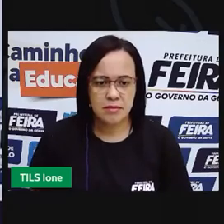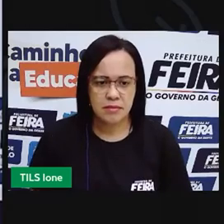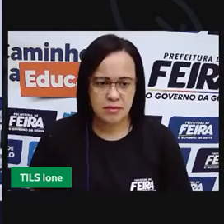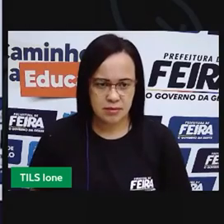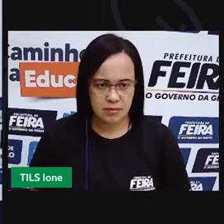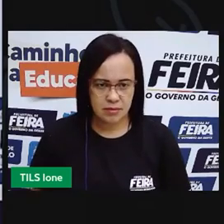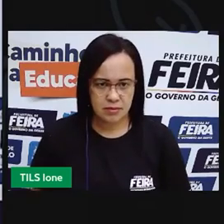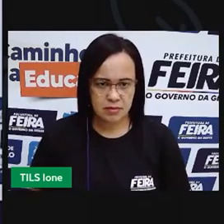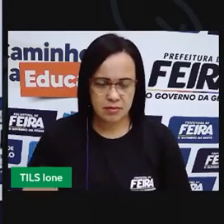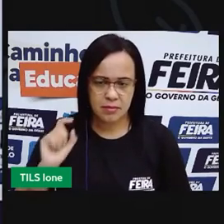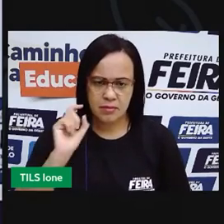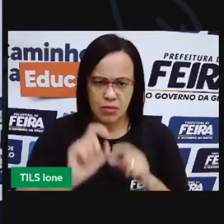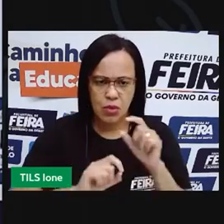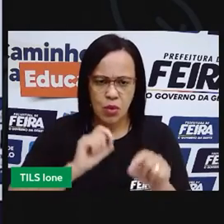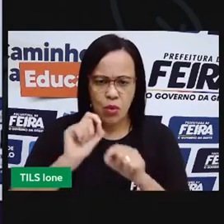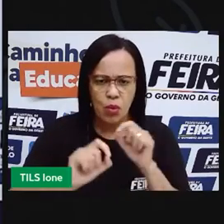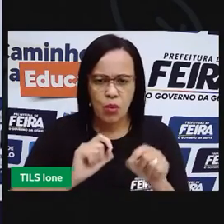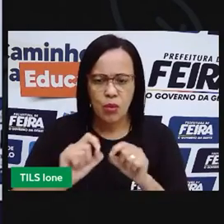papagaio